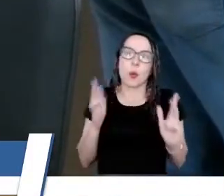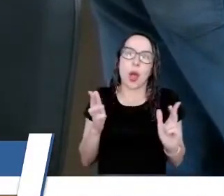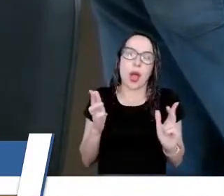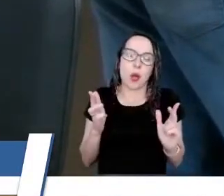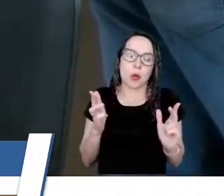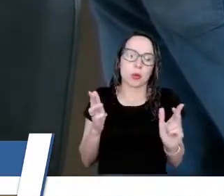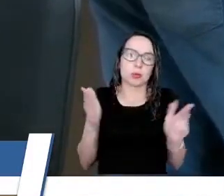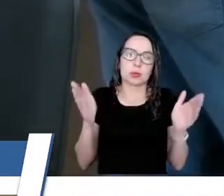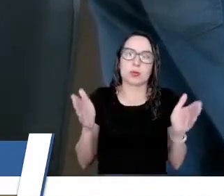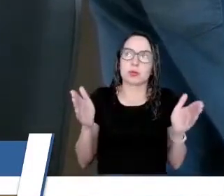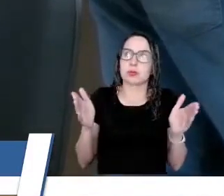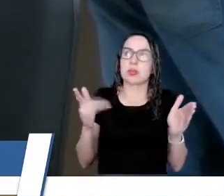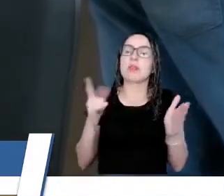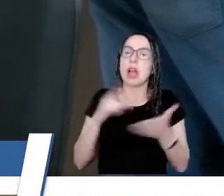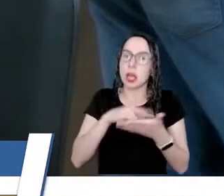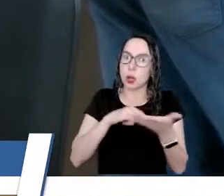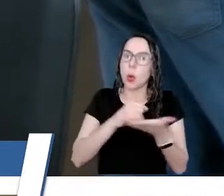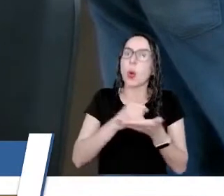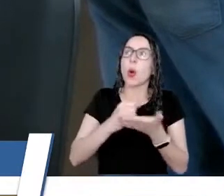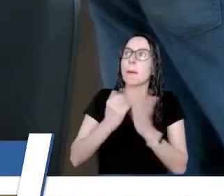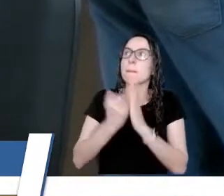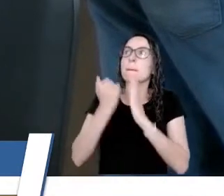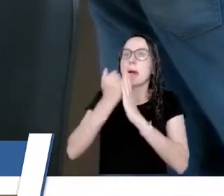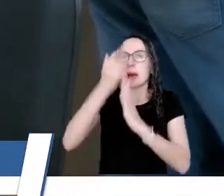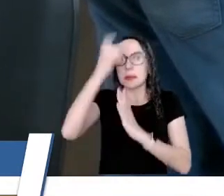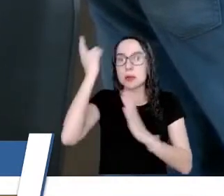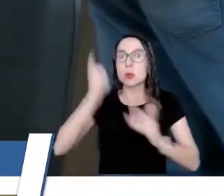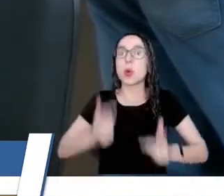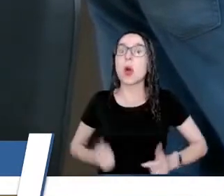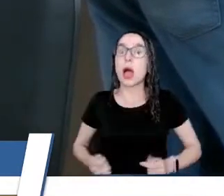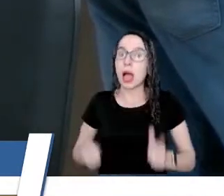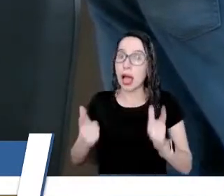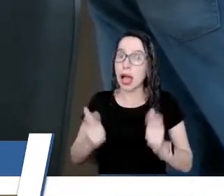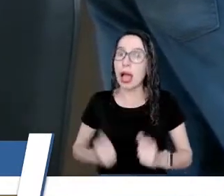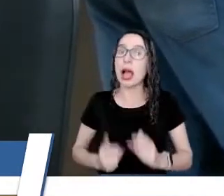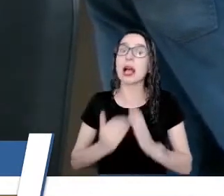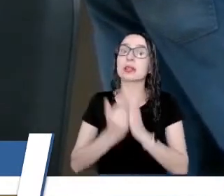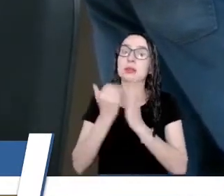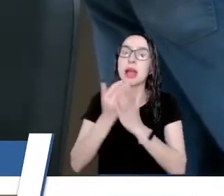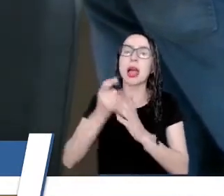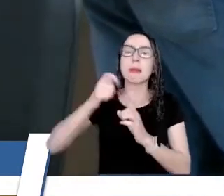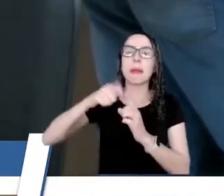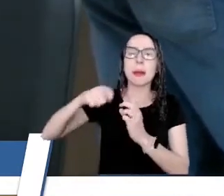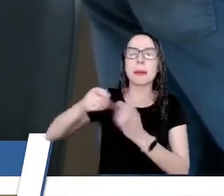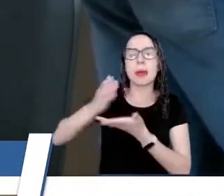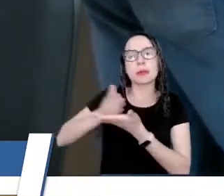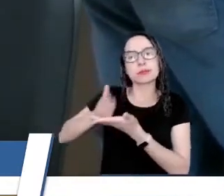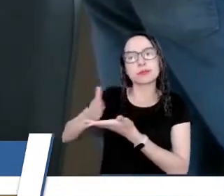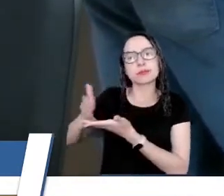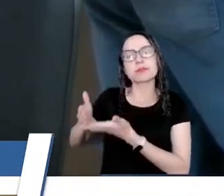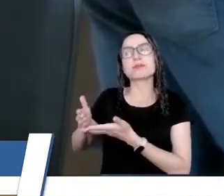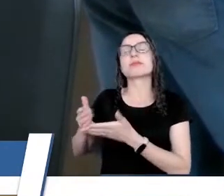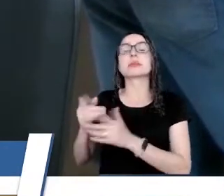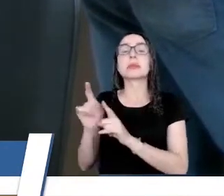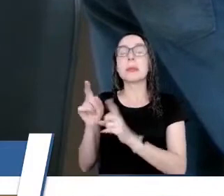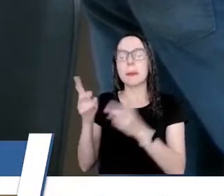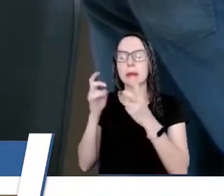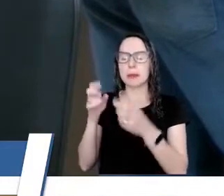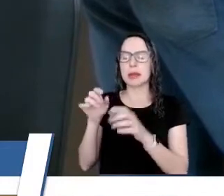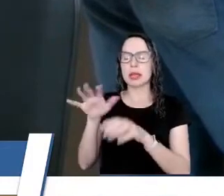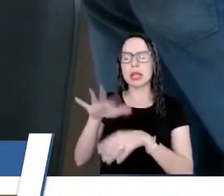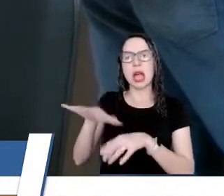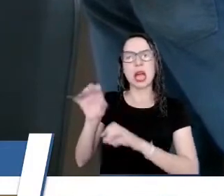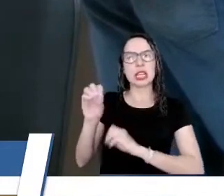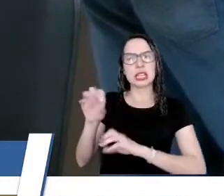vai ter que contratar mais gente, mais despesas fixas que vão ter. Eu vi na questão da educação, ele está mexendo